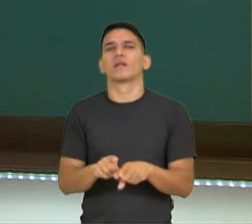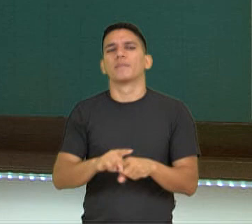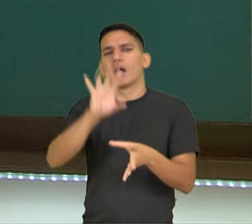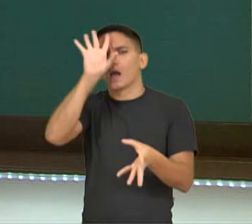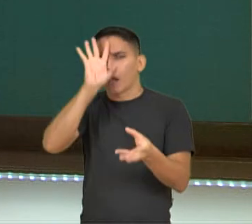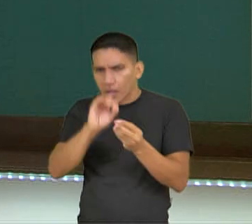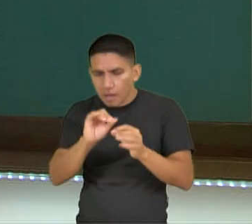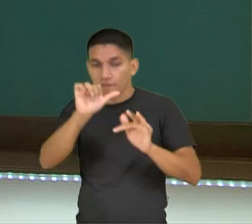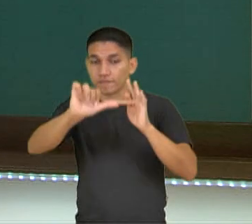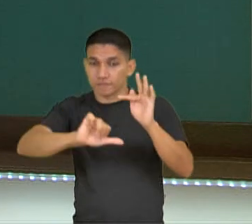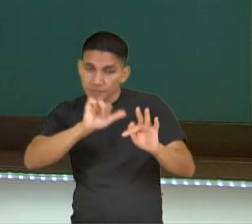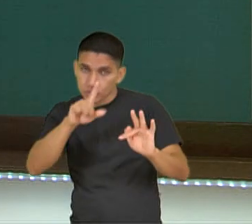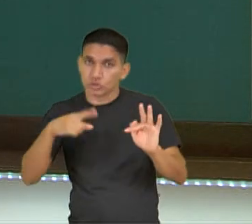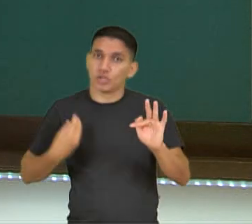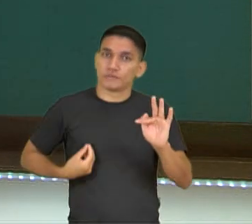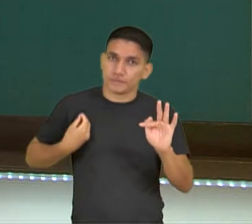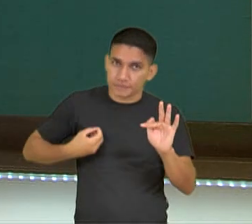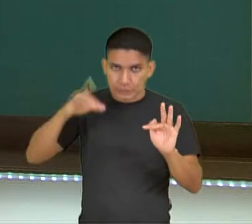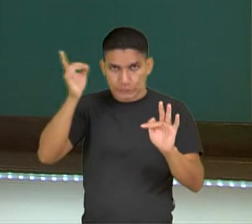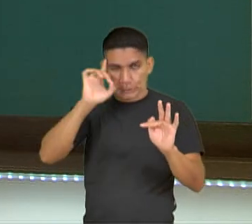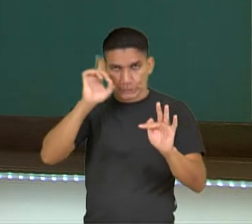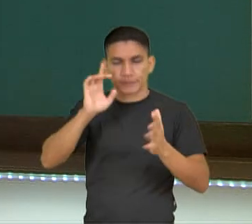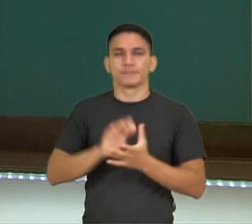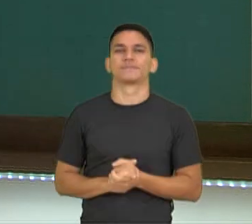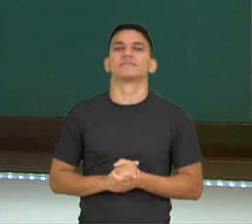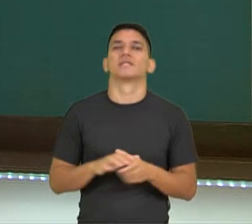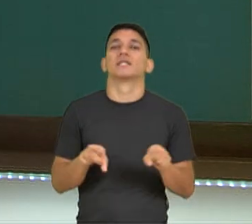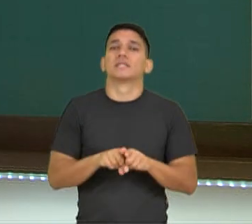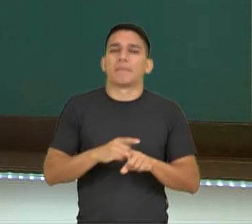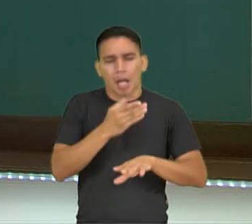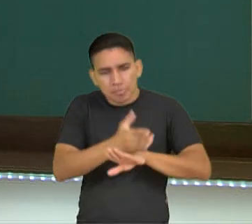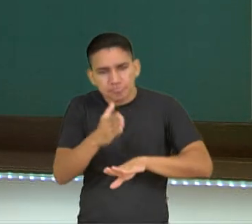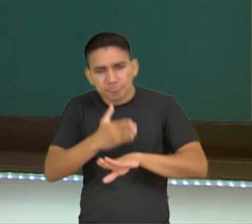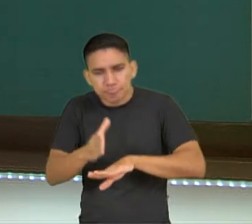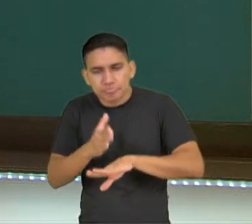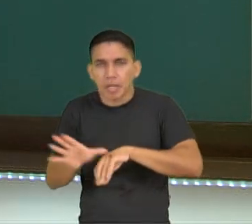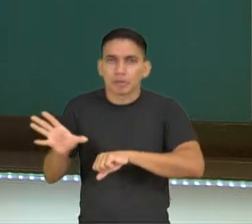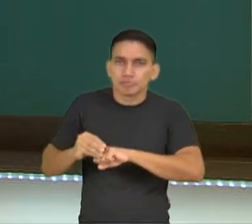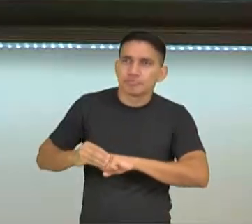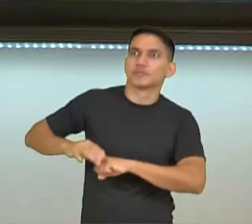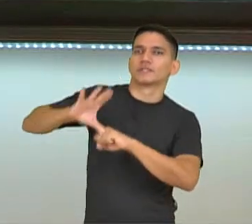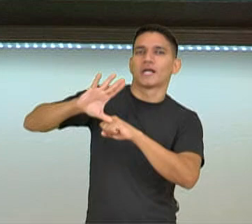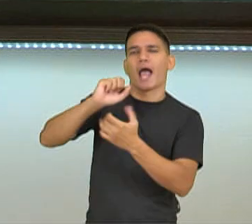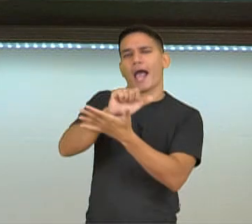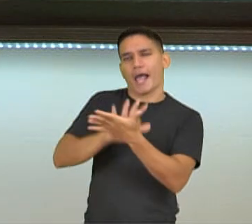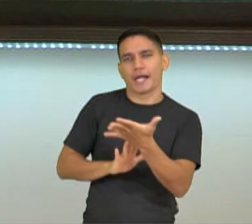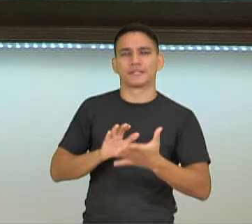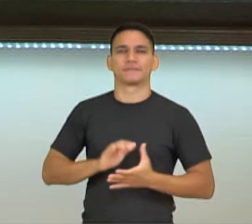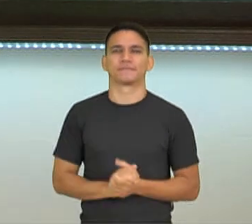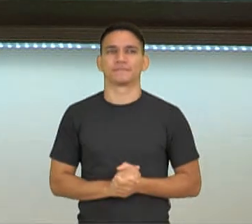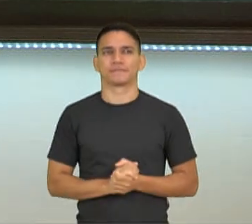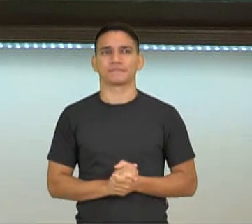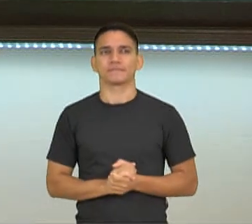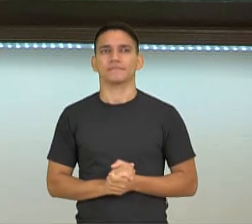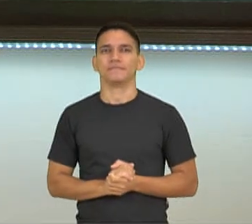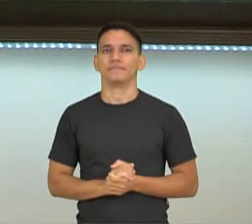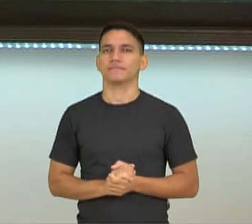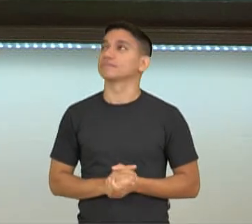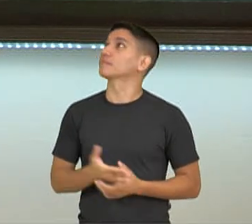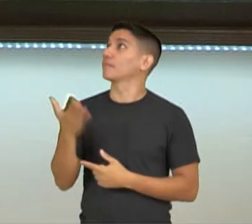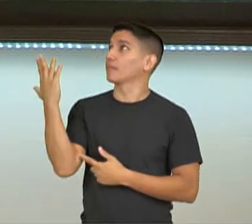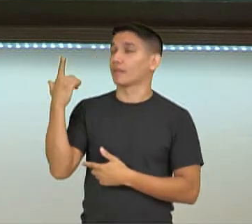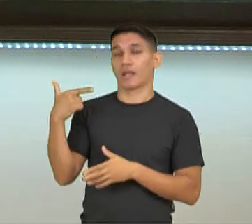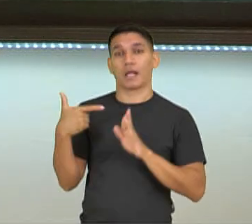fenômenos físicos na nossa rotina diária e praticamos o conhecimento por meio das atividades. Eu espero,